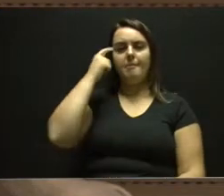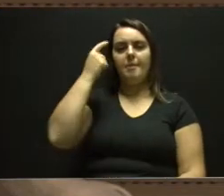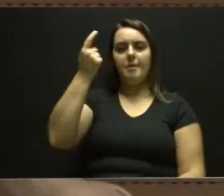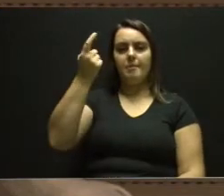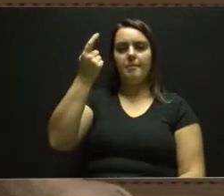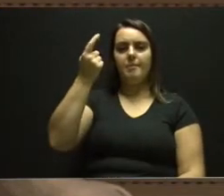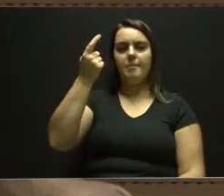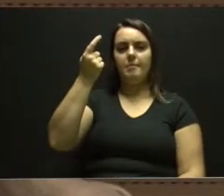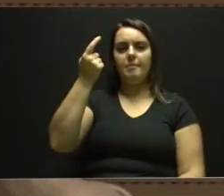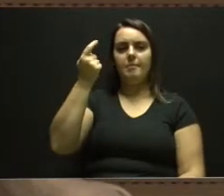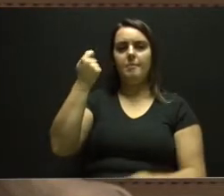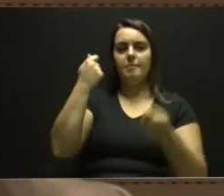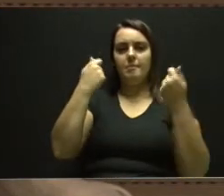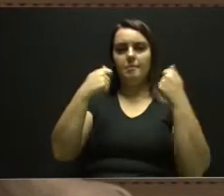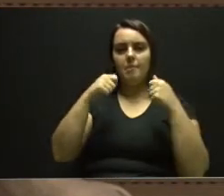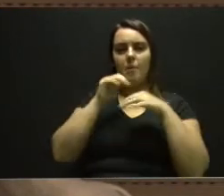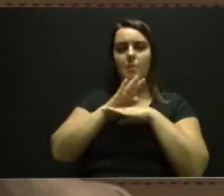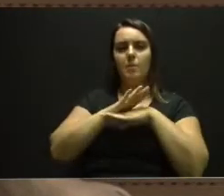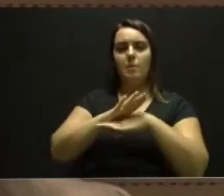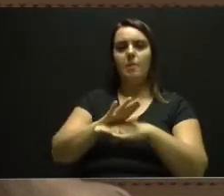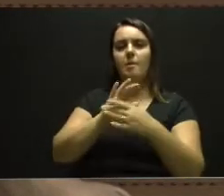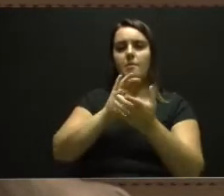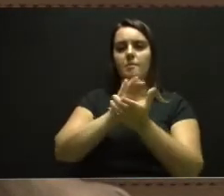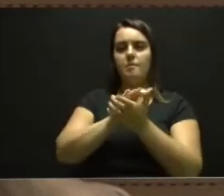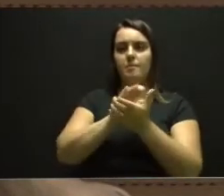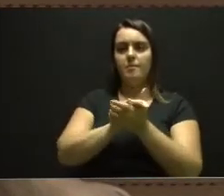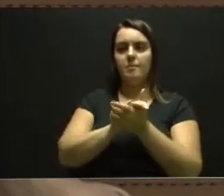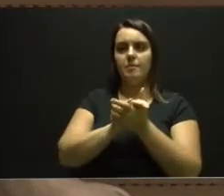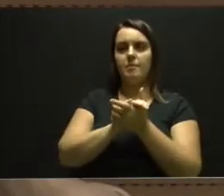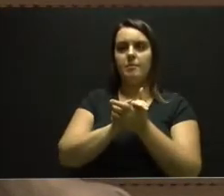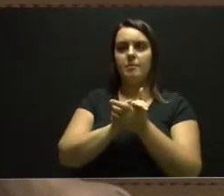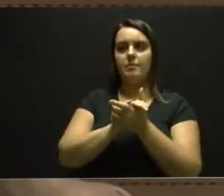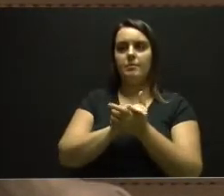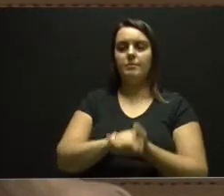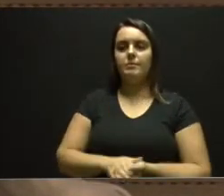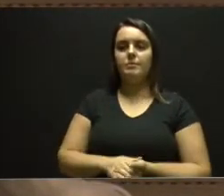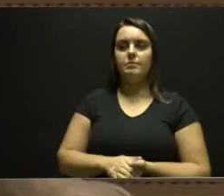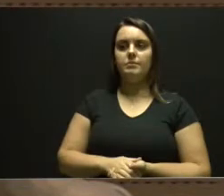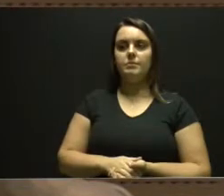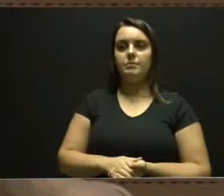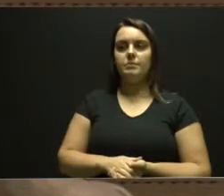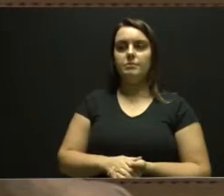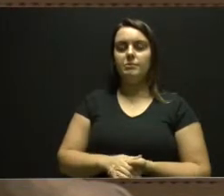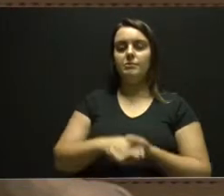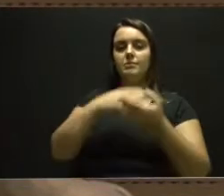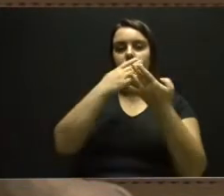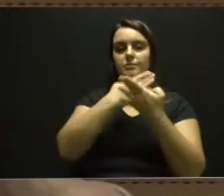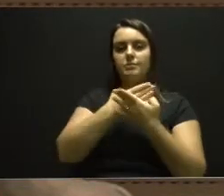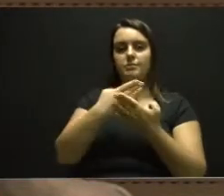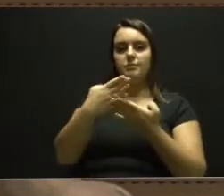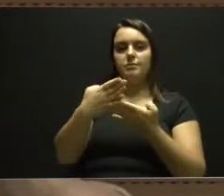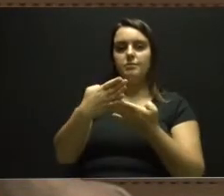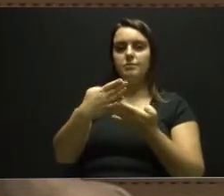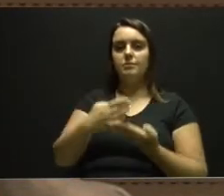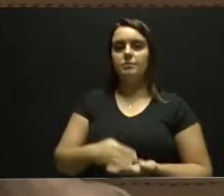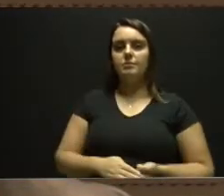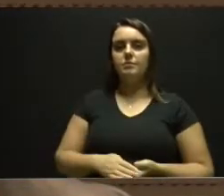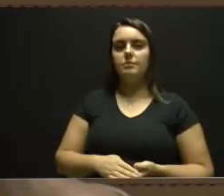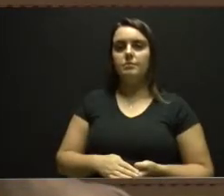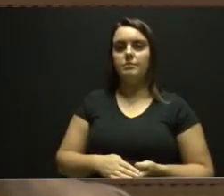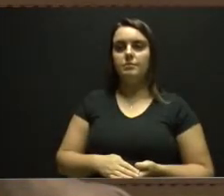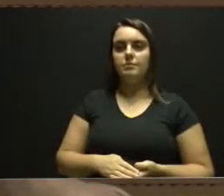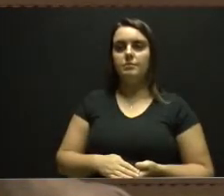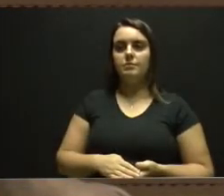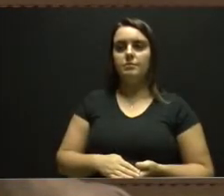tinha que ajudar o esposo aí foi que eu comecei a me